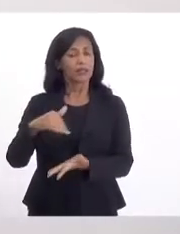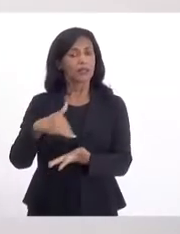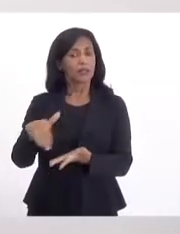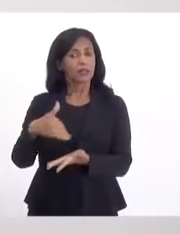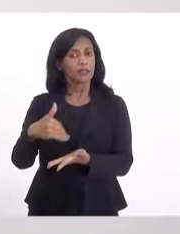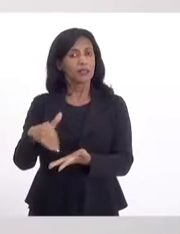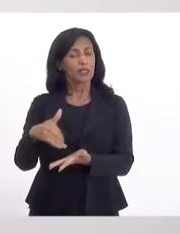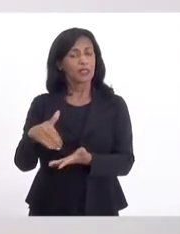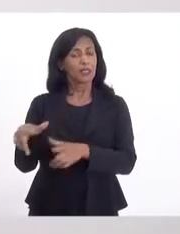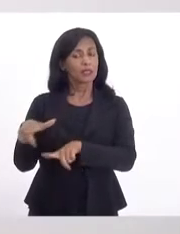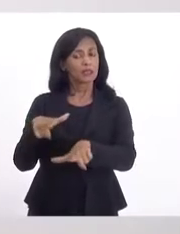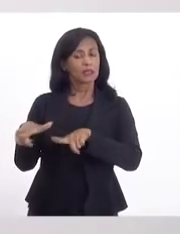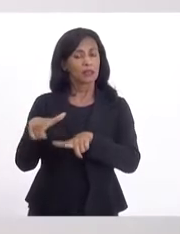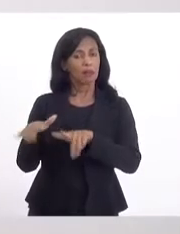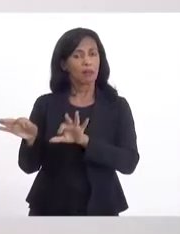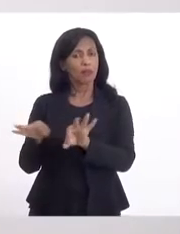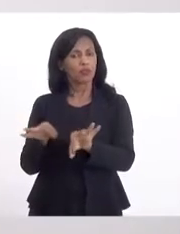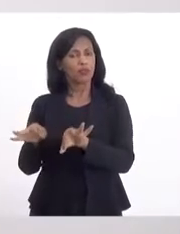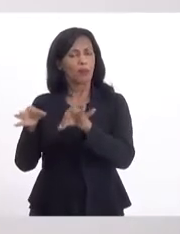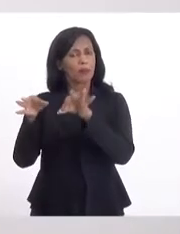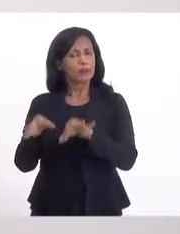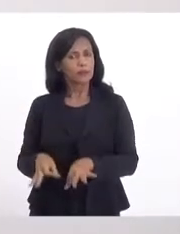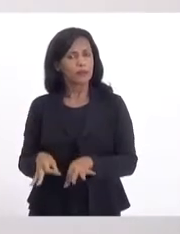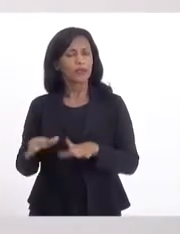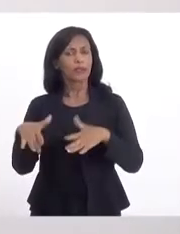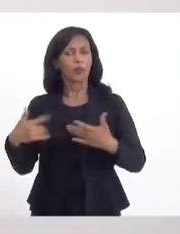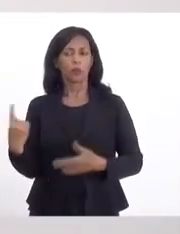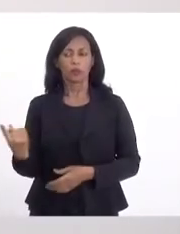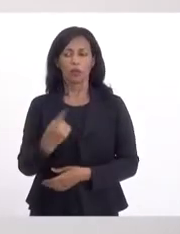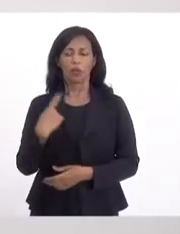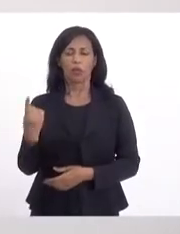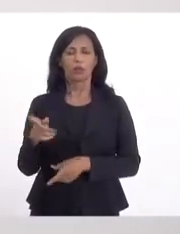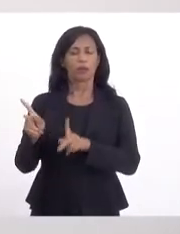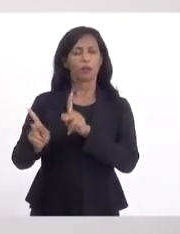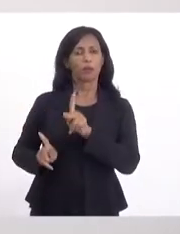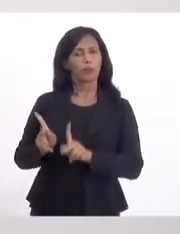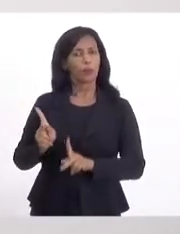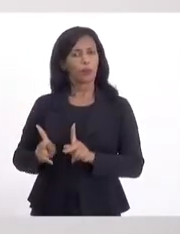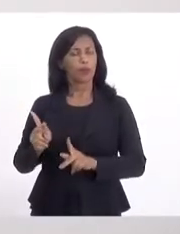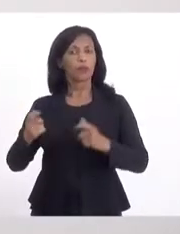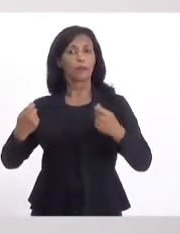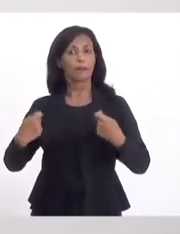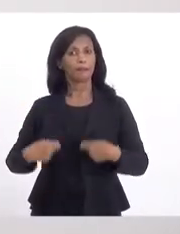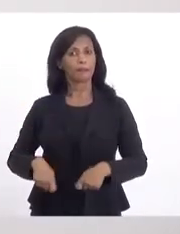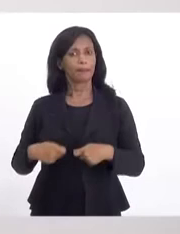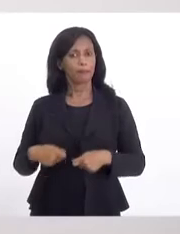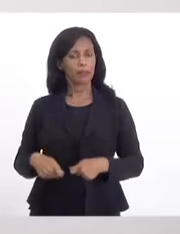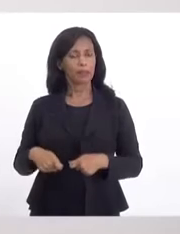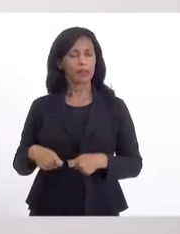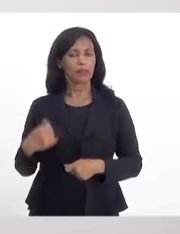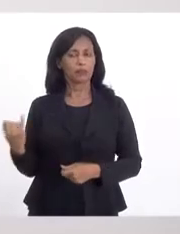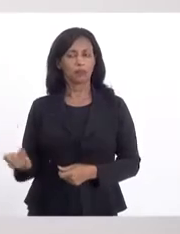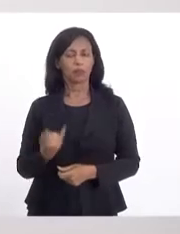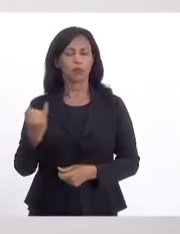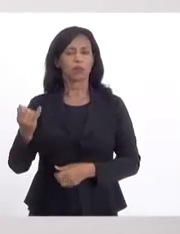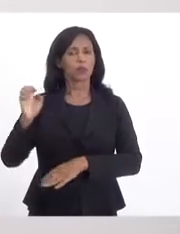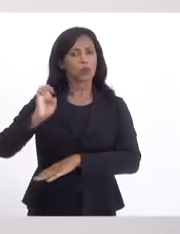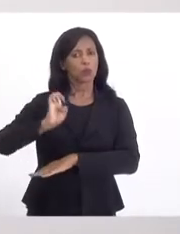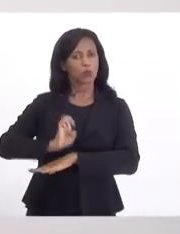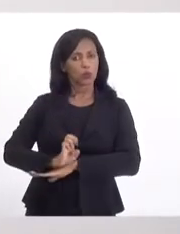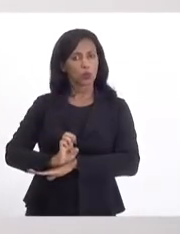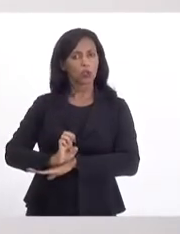secretaria funcione de maneira adequada quando a nossa população precisa de um papel do